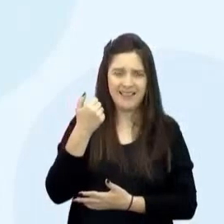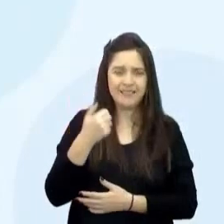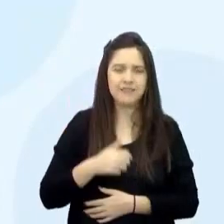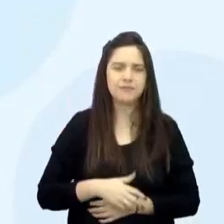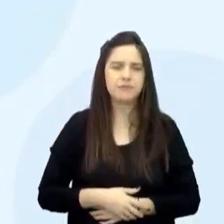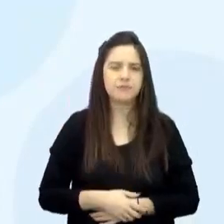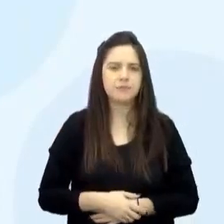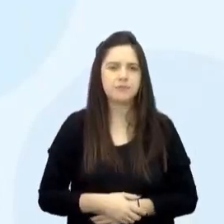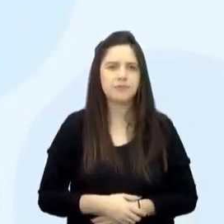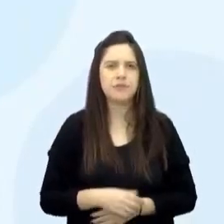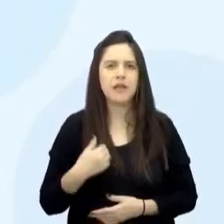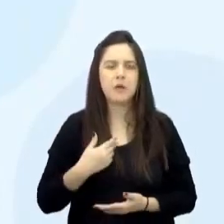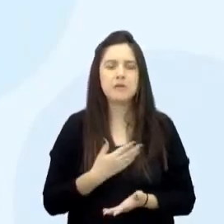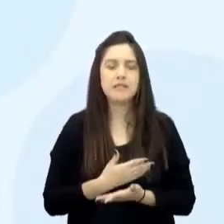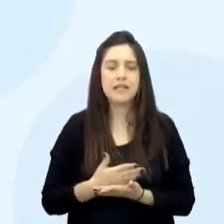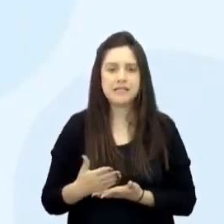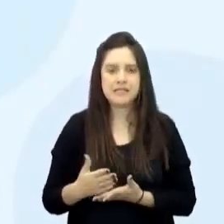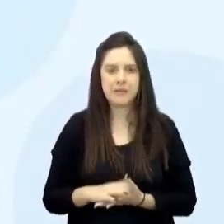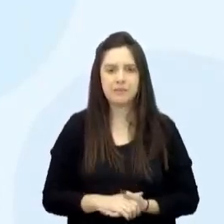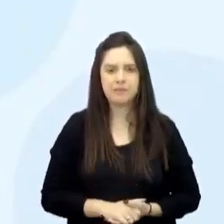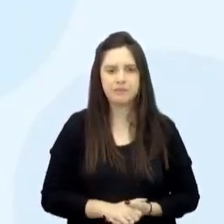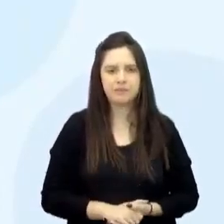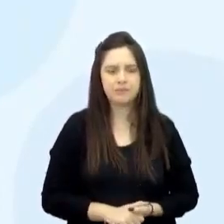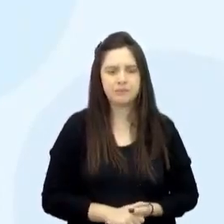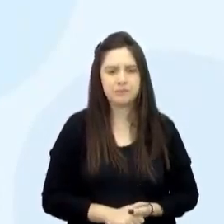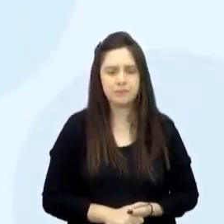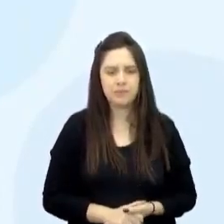que nós possamos iniciar isso.